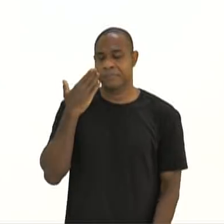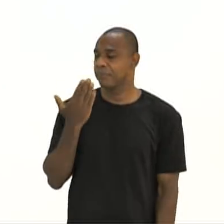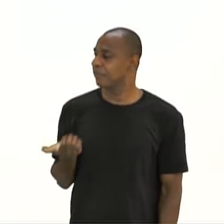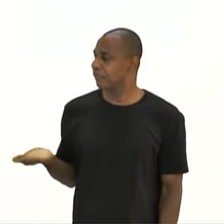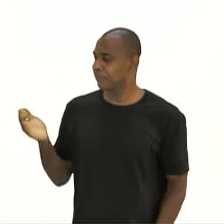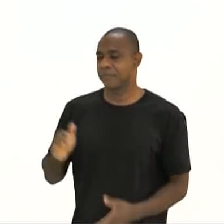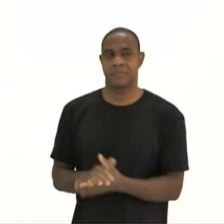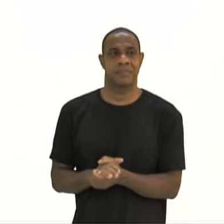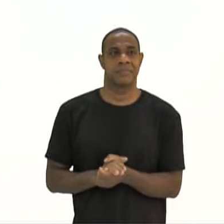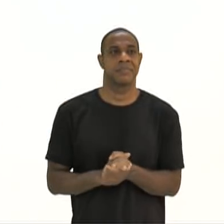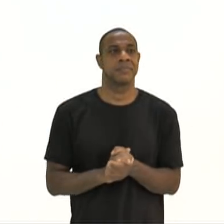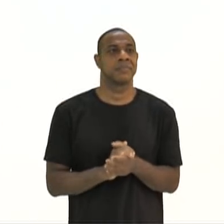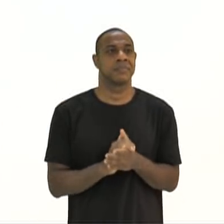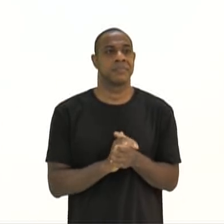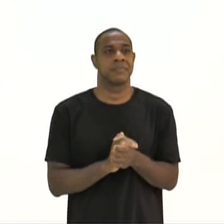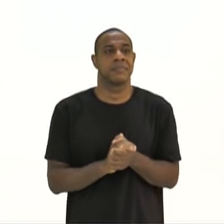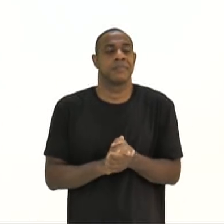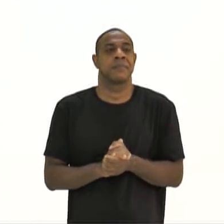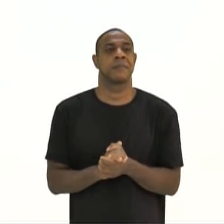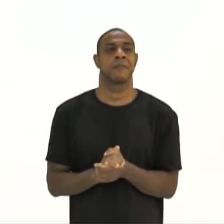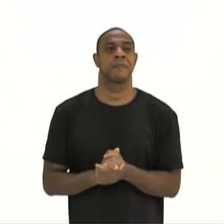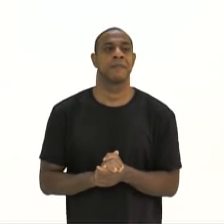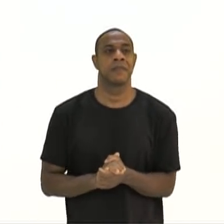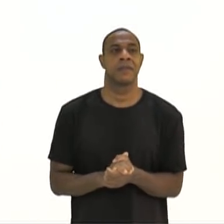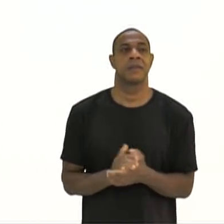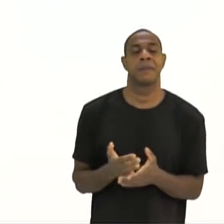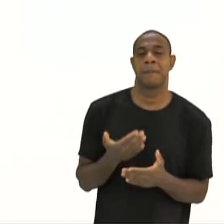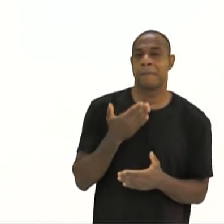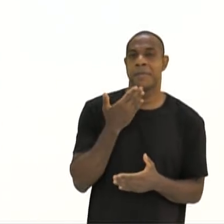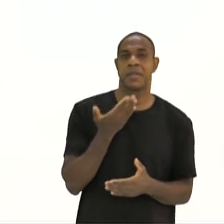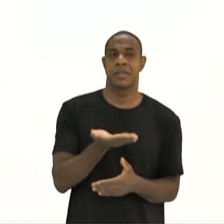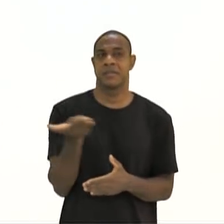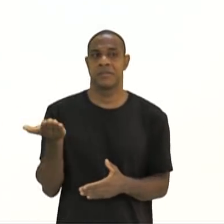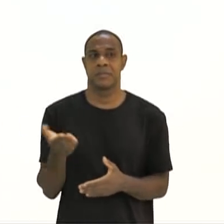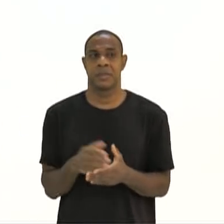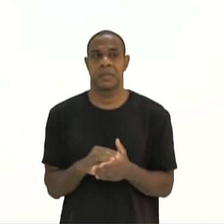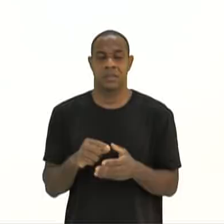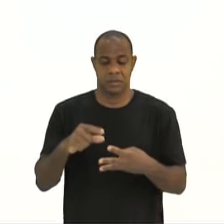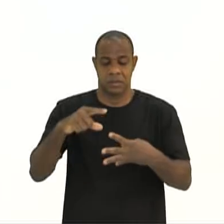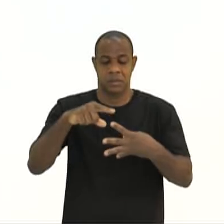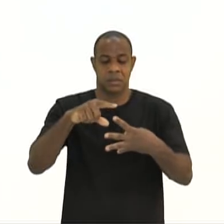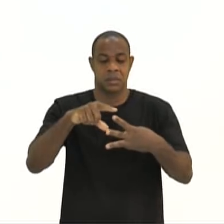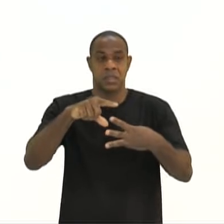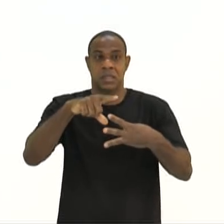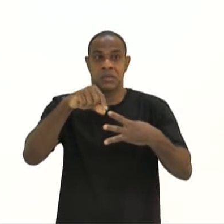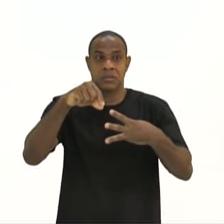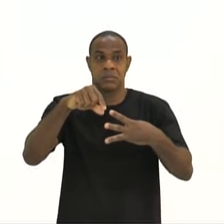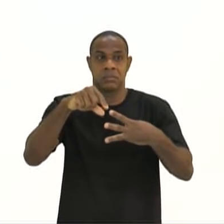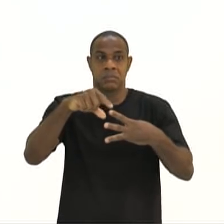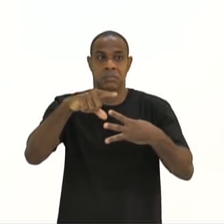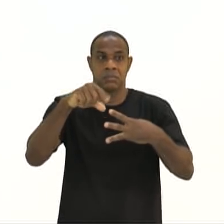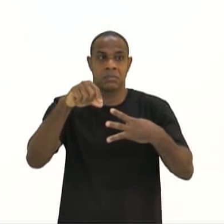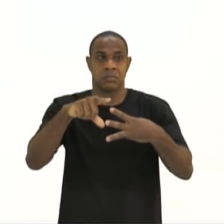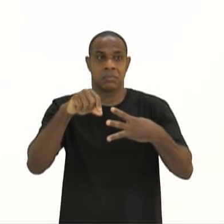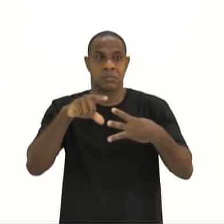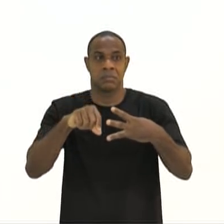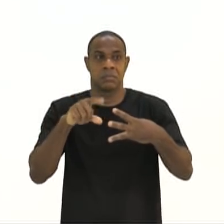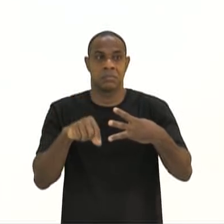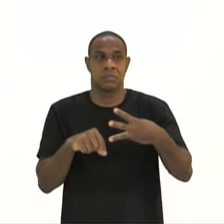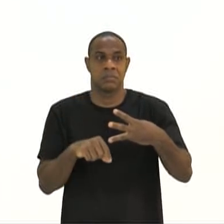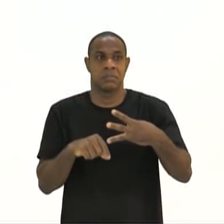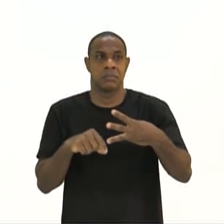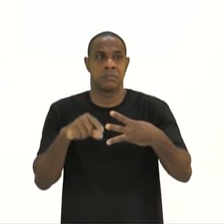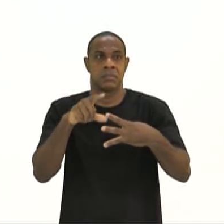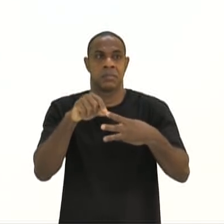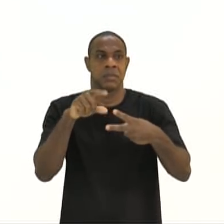lemos o poema, vamos para um quiz. Vou pedir para vocês marcarem a alternativa que melhor explica a relação entre os textos de